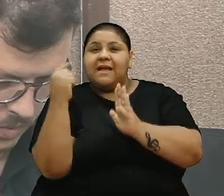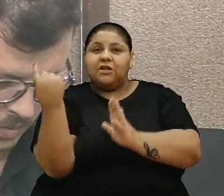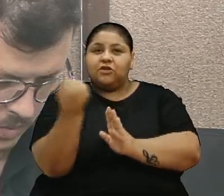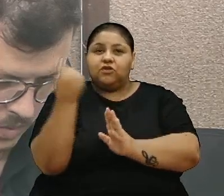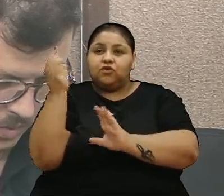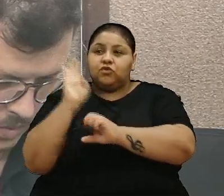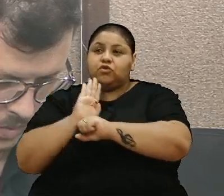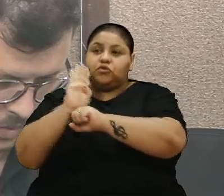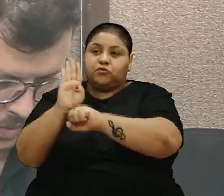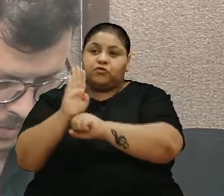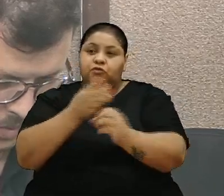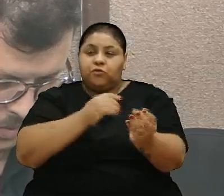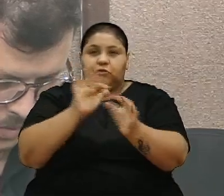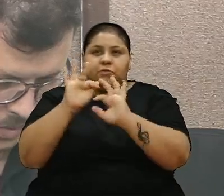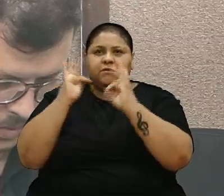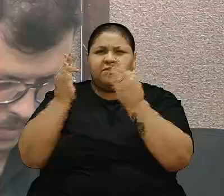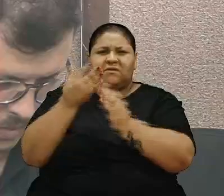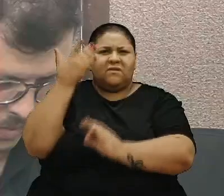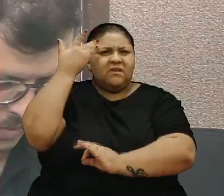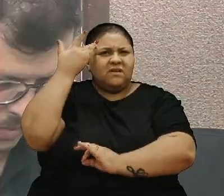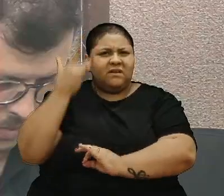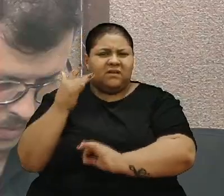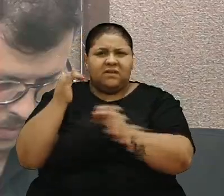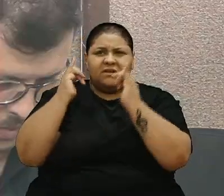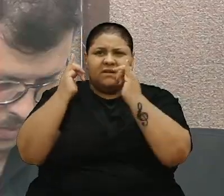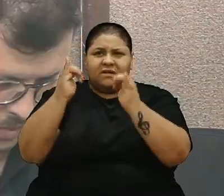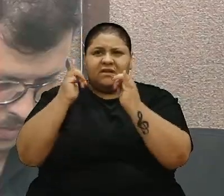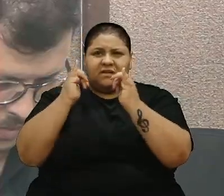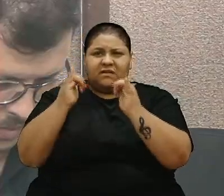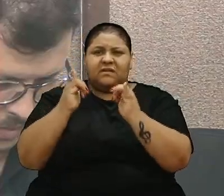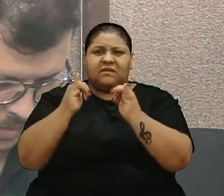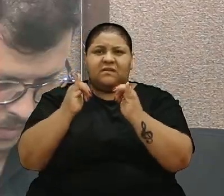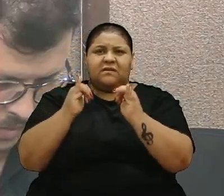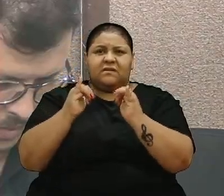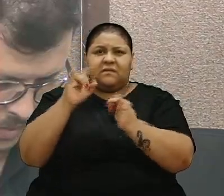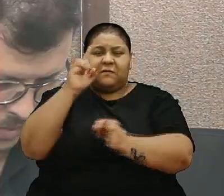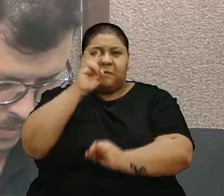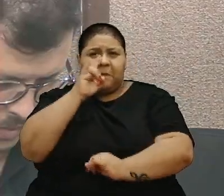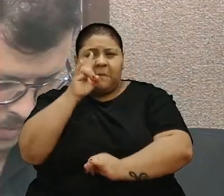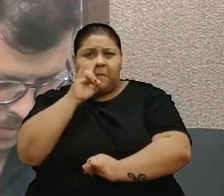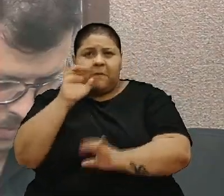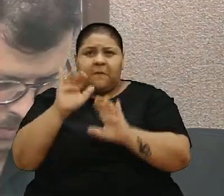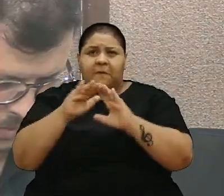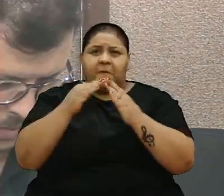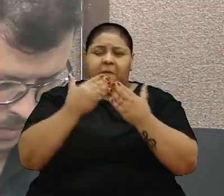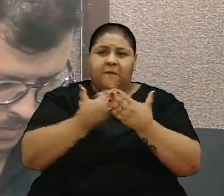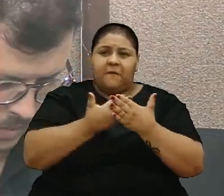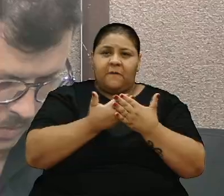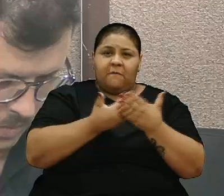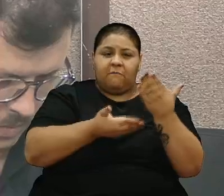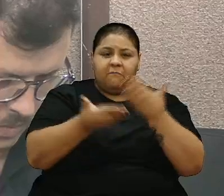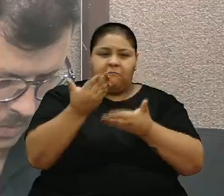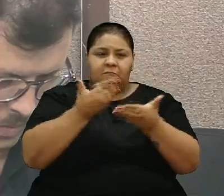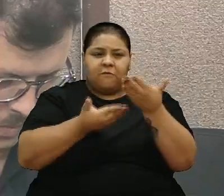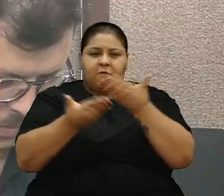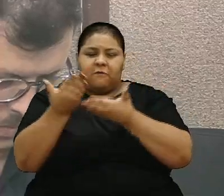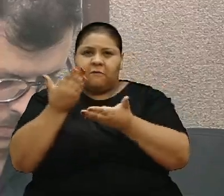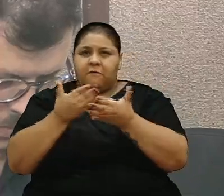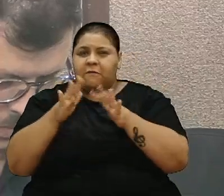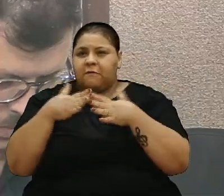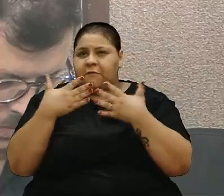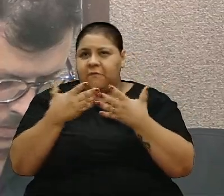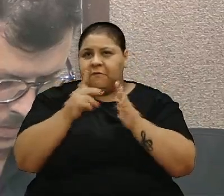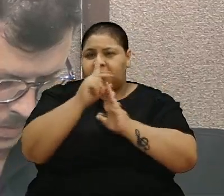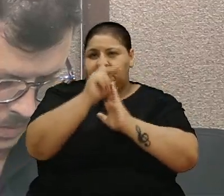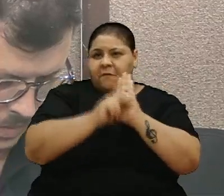beneficiar muitas famílias. Eu não sei quantos ônibus cada mãe tem que pegar para chegar no colégio, chegar no tratamento, despende recurso. Então, com esse